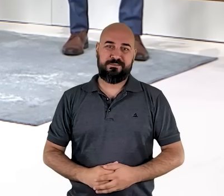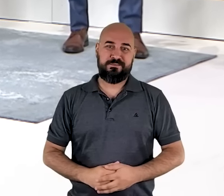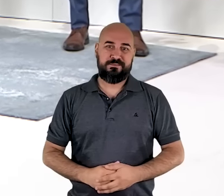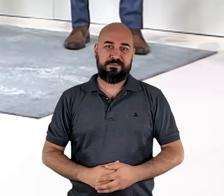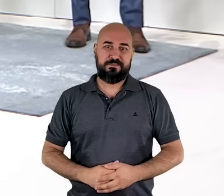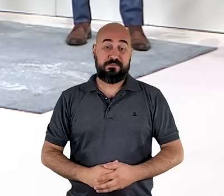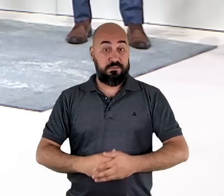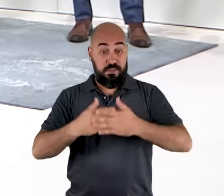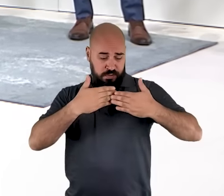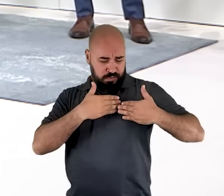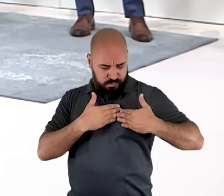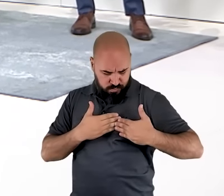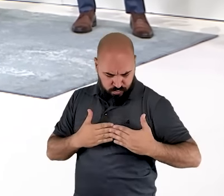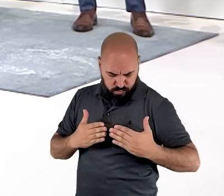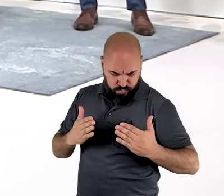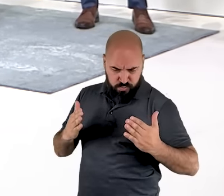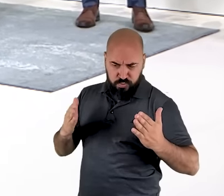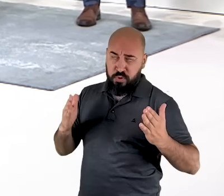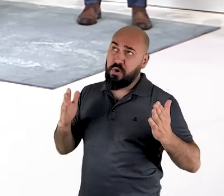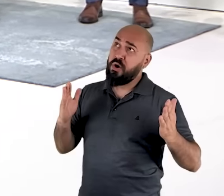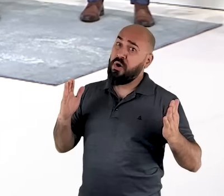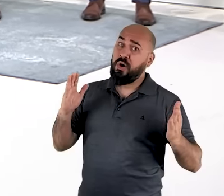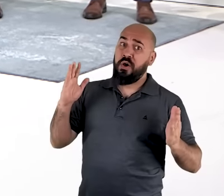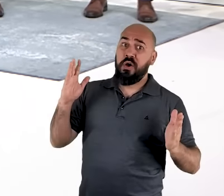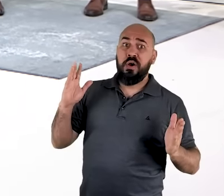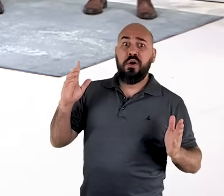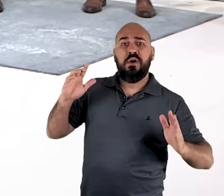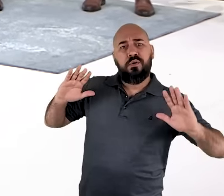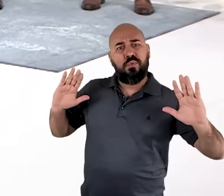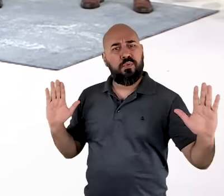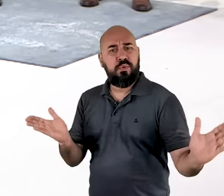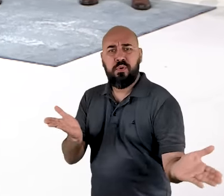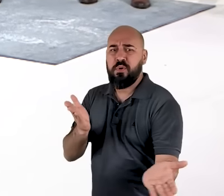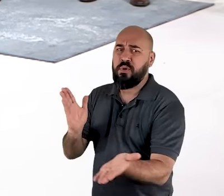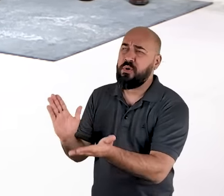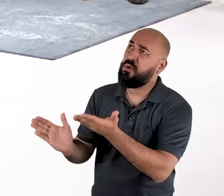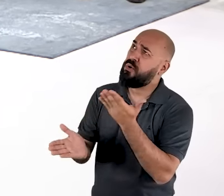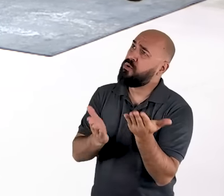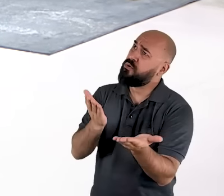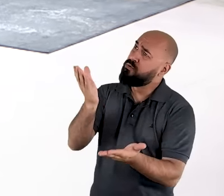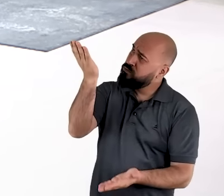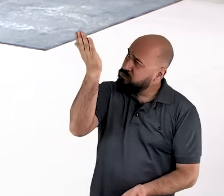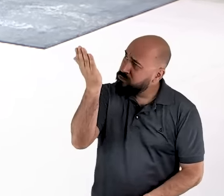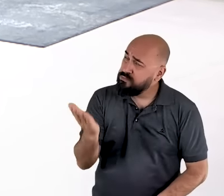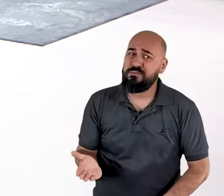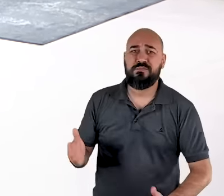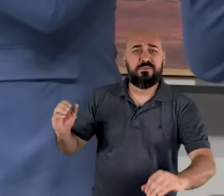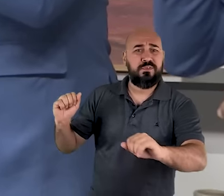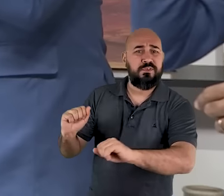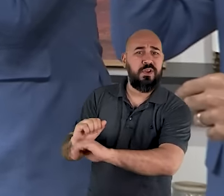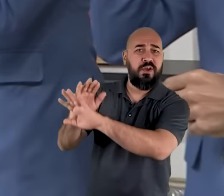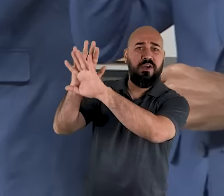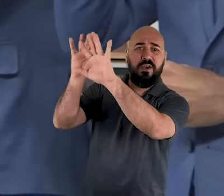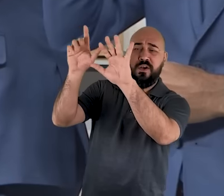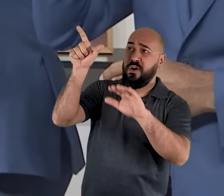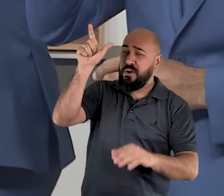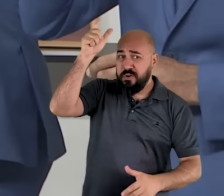Abram-se os portais em exultação, Ele é o Rei da glória, Ele